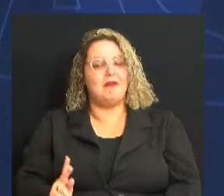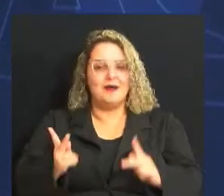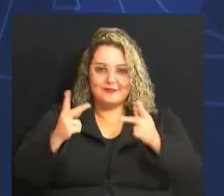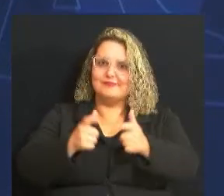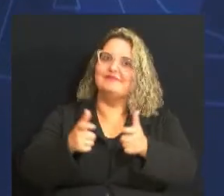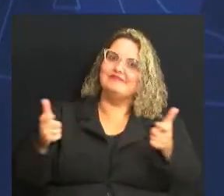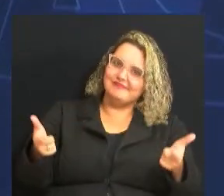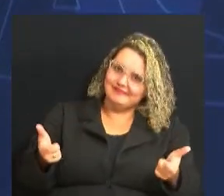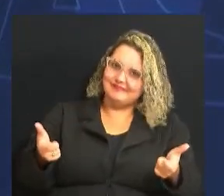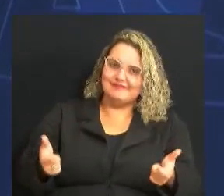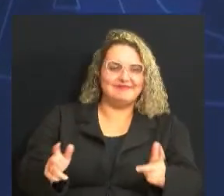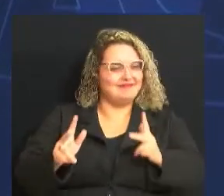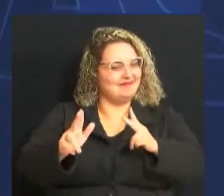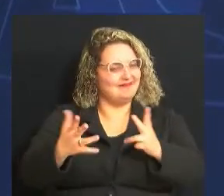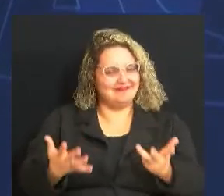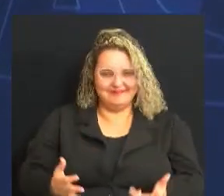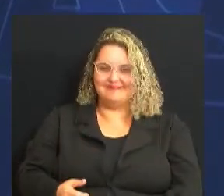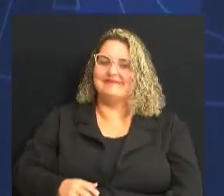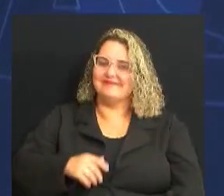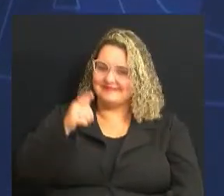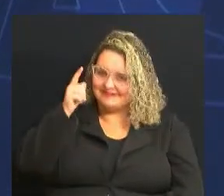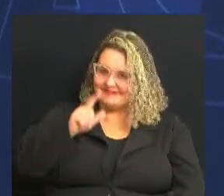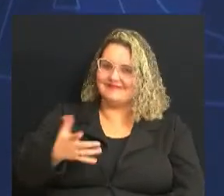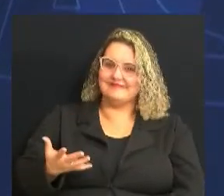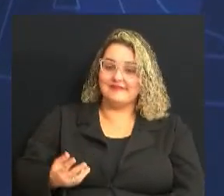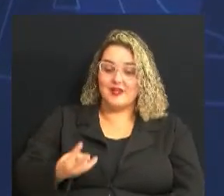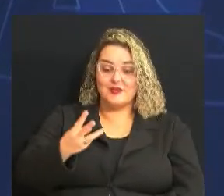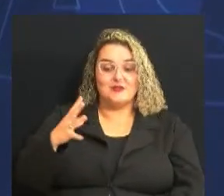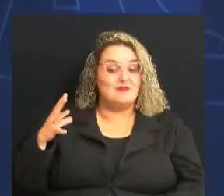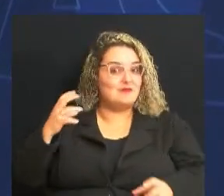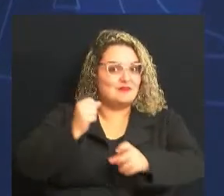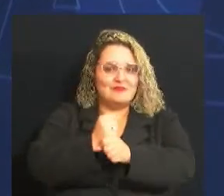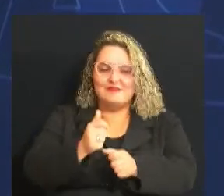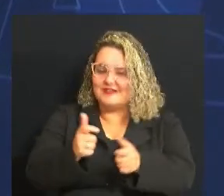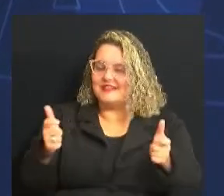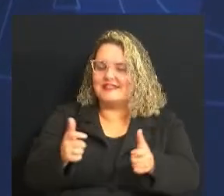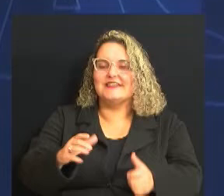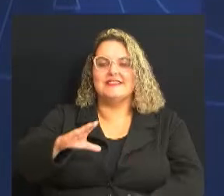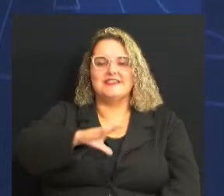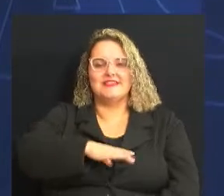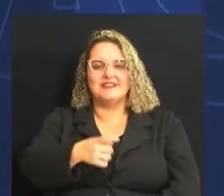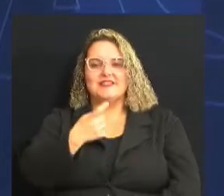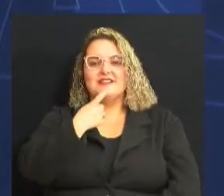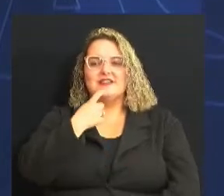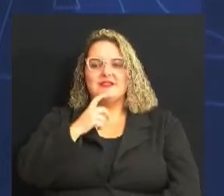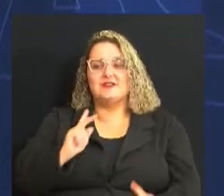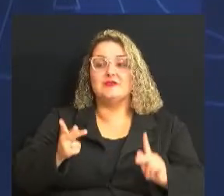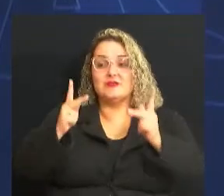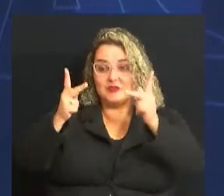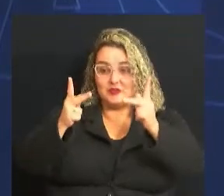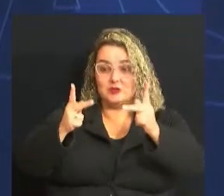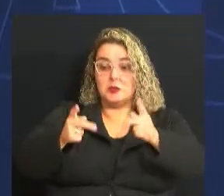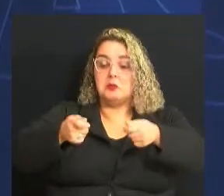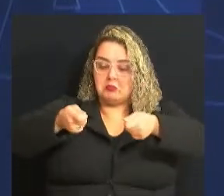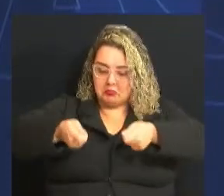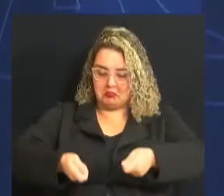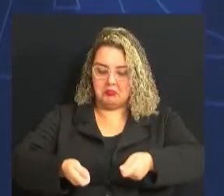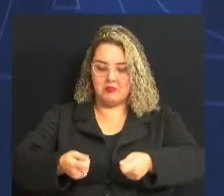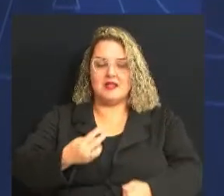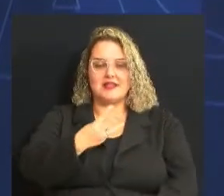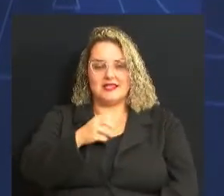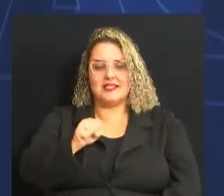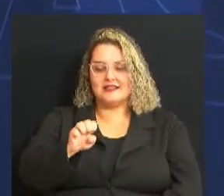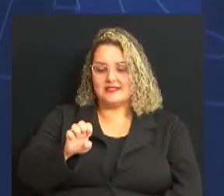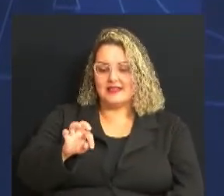e não deu outra, viu? Foram os 3 maiores pontuadores da equipe de Campinas, vitória com autoridade, 3-1,